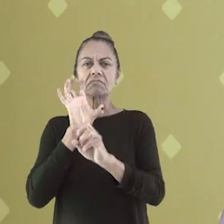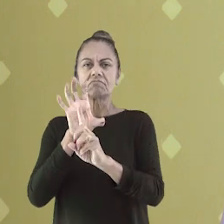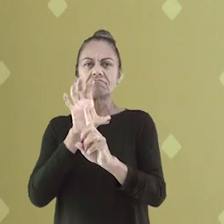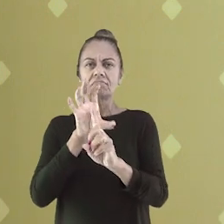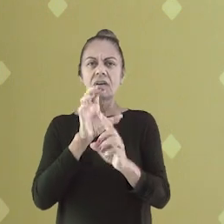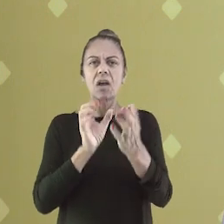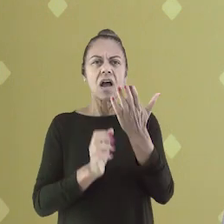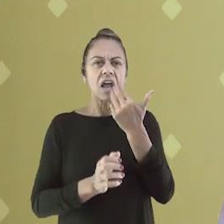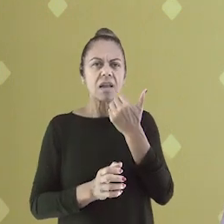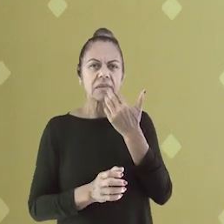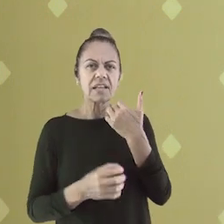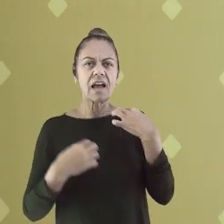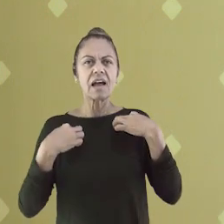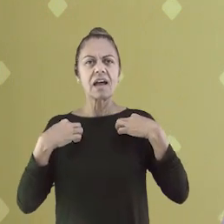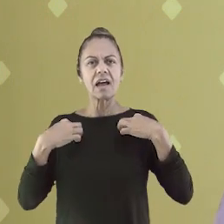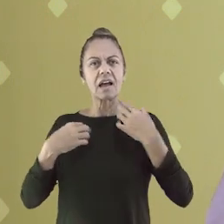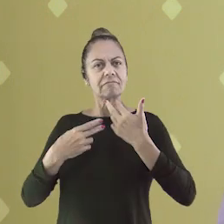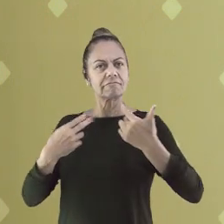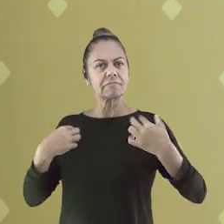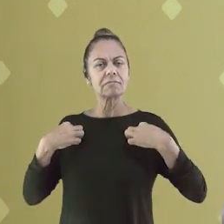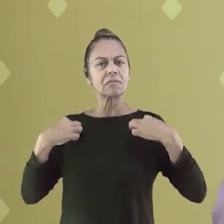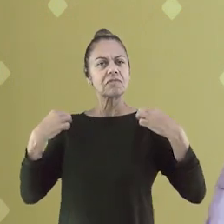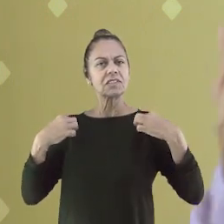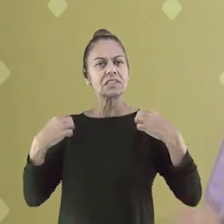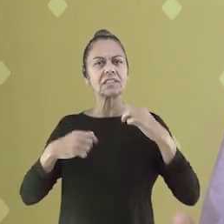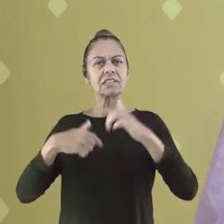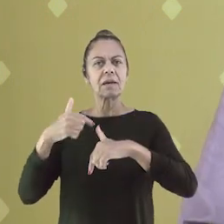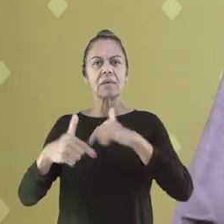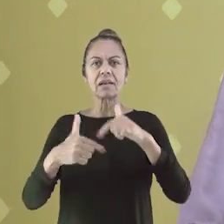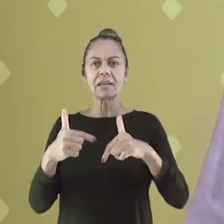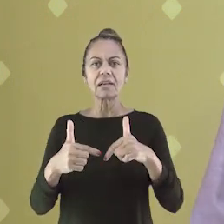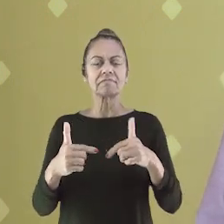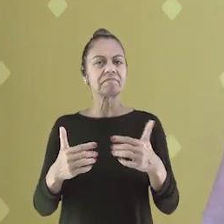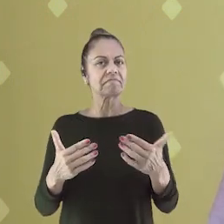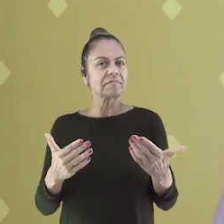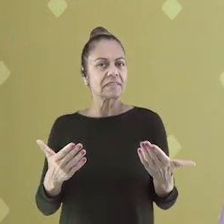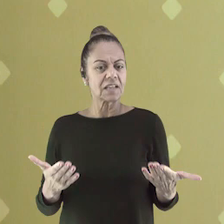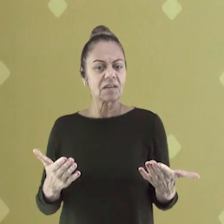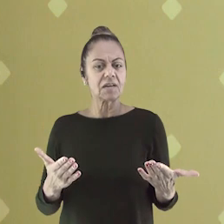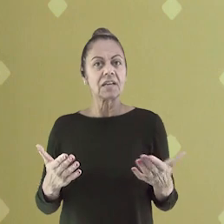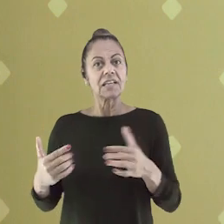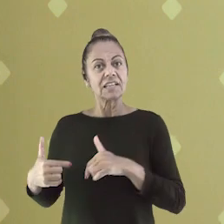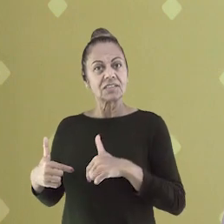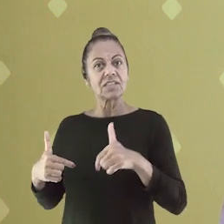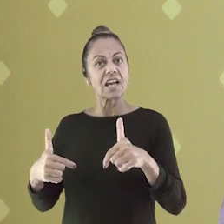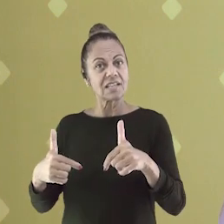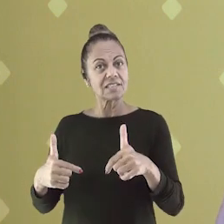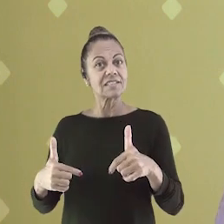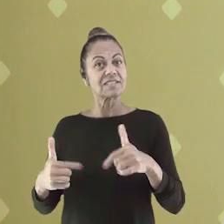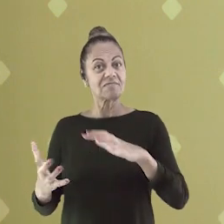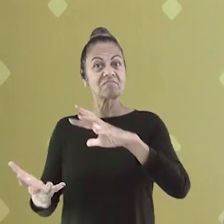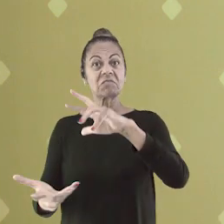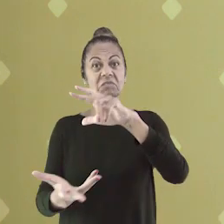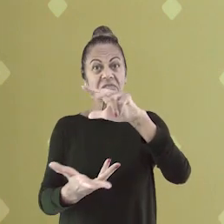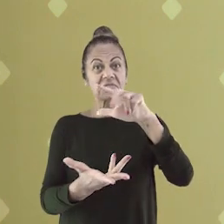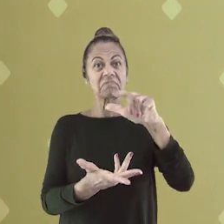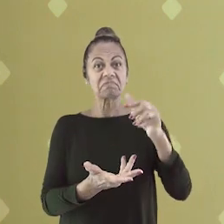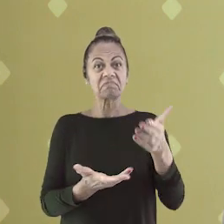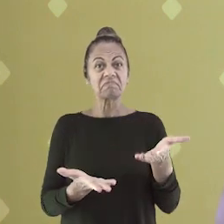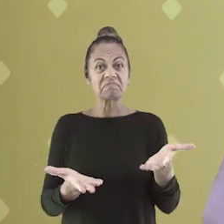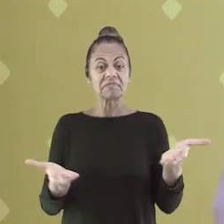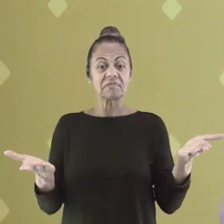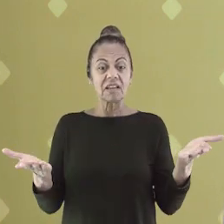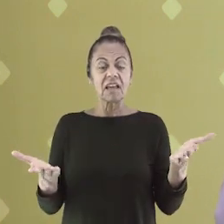quanto a religião pode influenciar na maneira de se alimentar, de se vestir, de trabalhar, etc. Isso, claro,